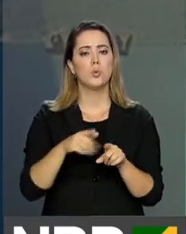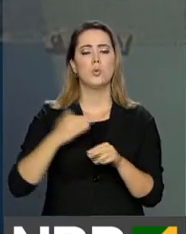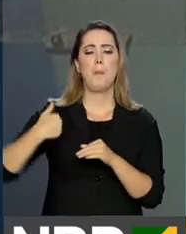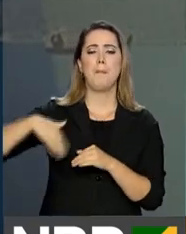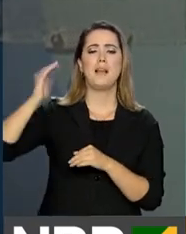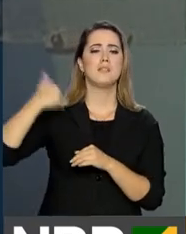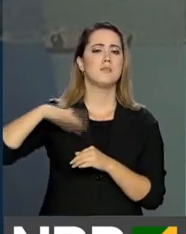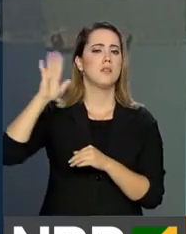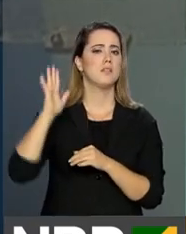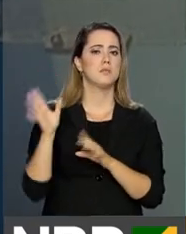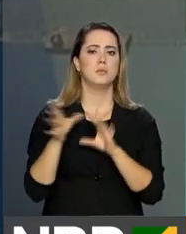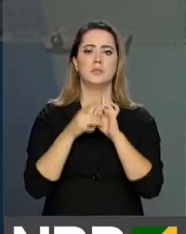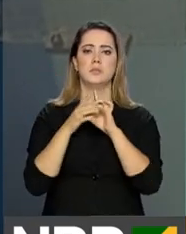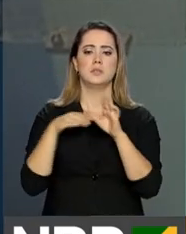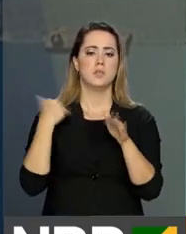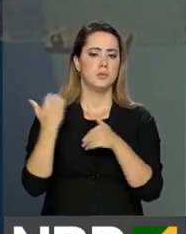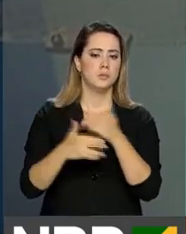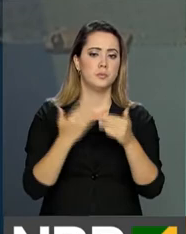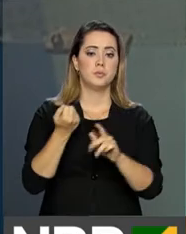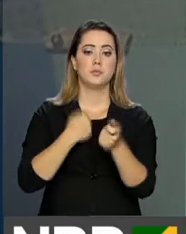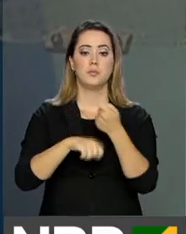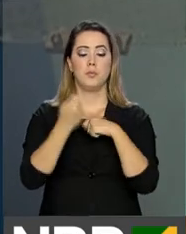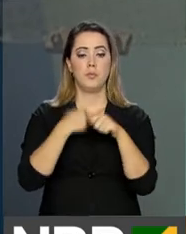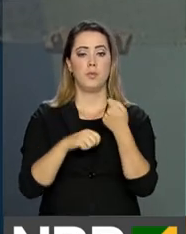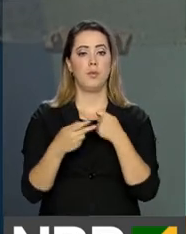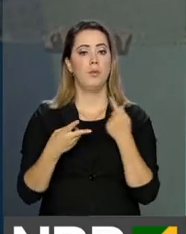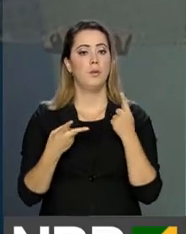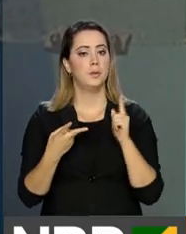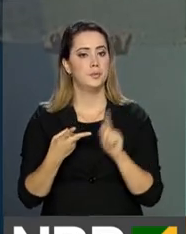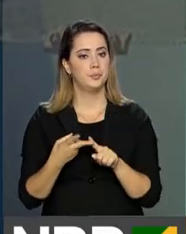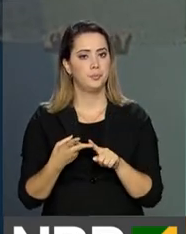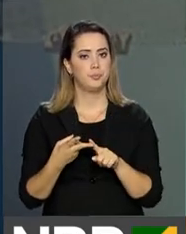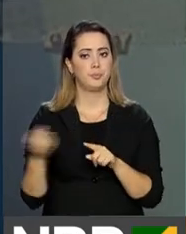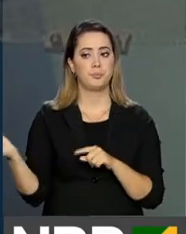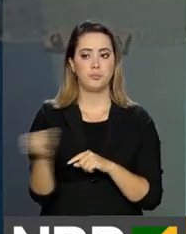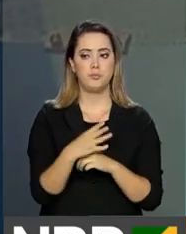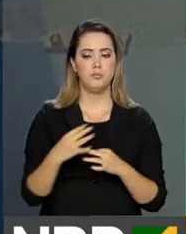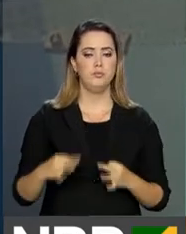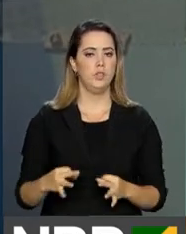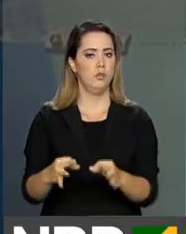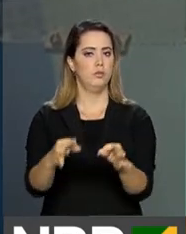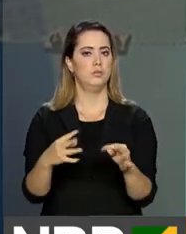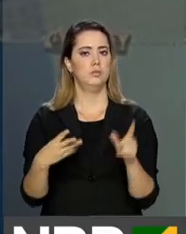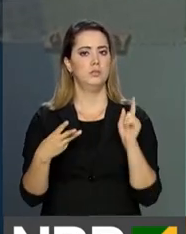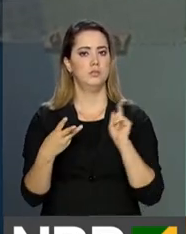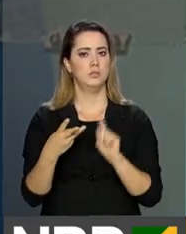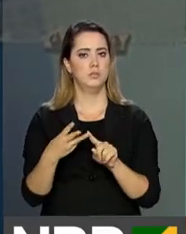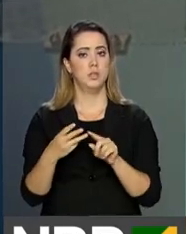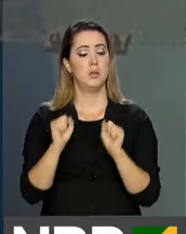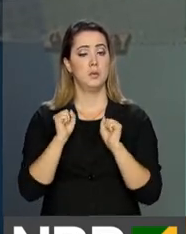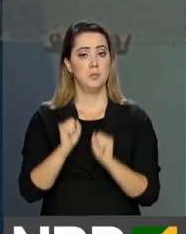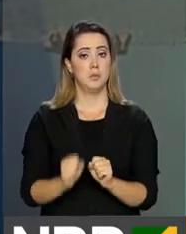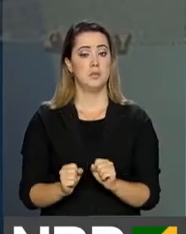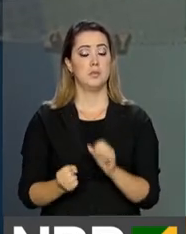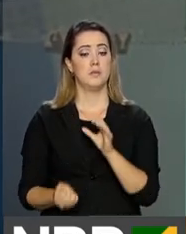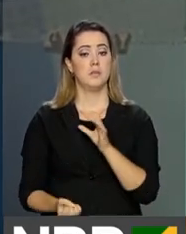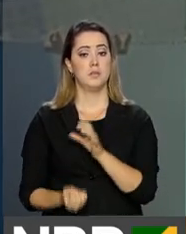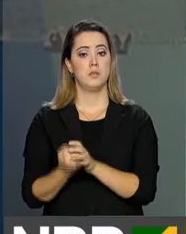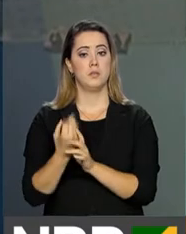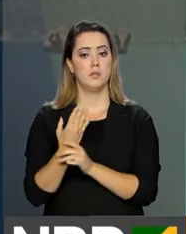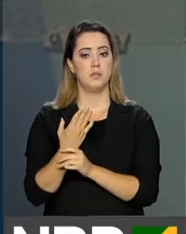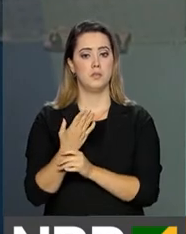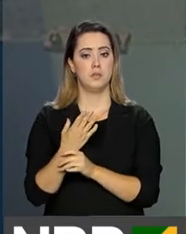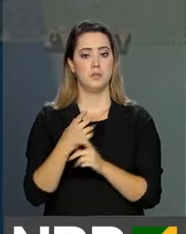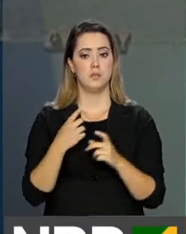mais. O desenvolvimento econômico, a inovação, a possível criação